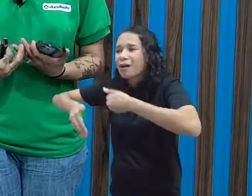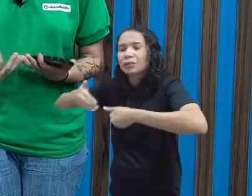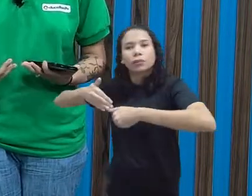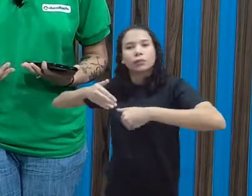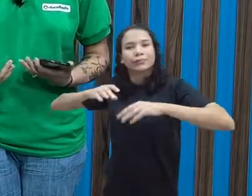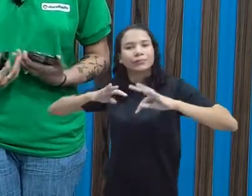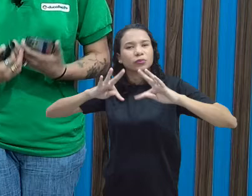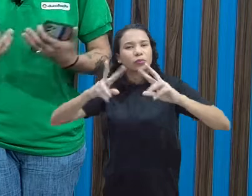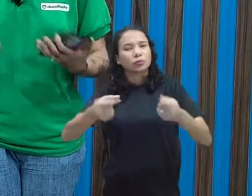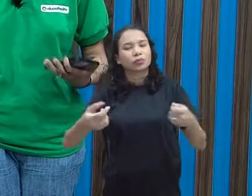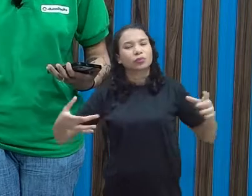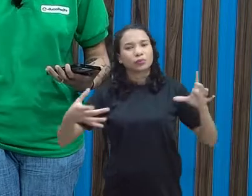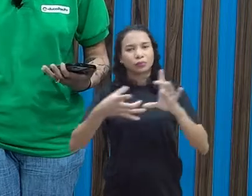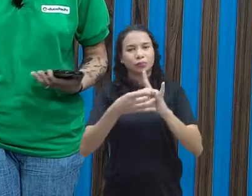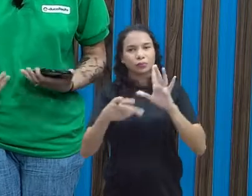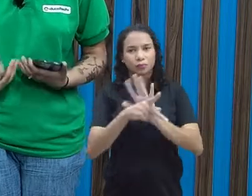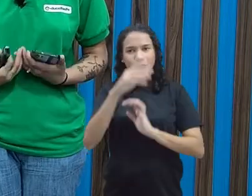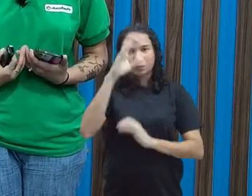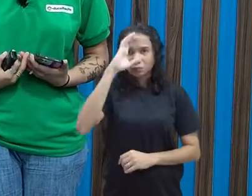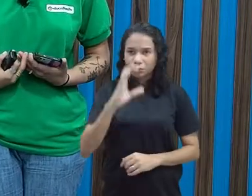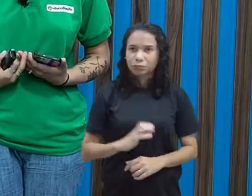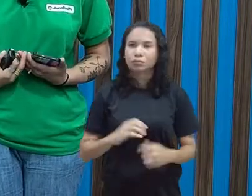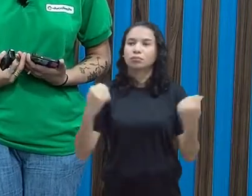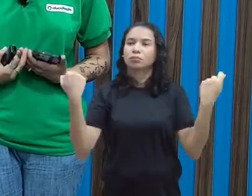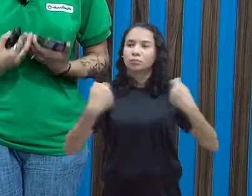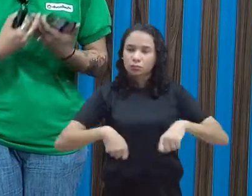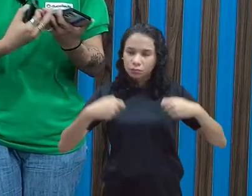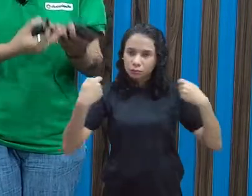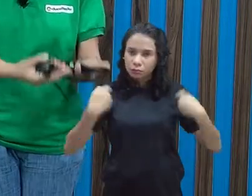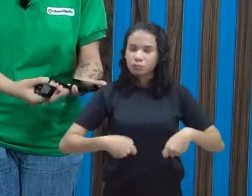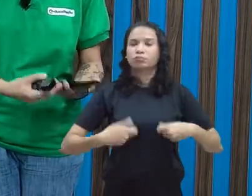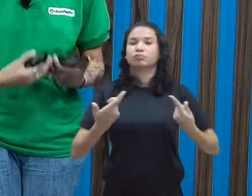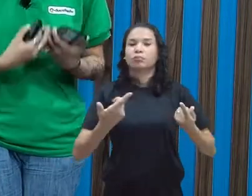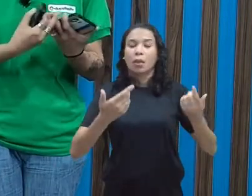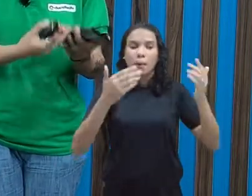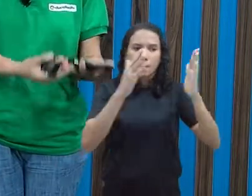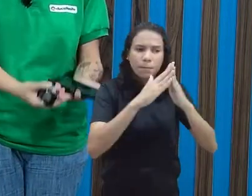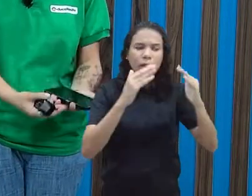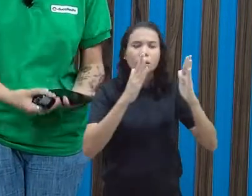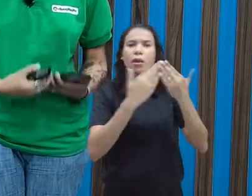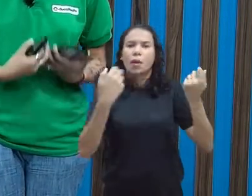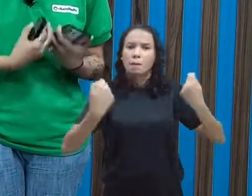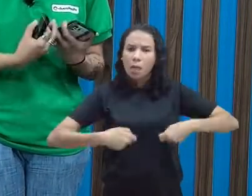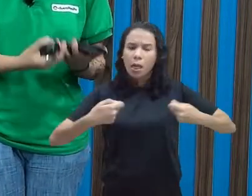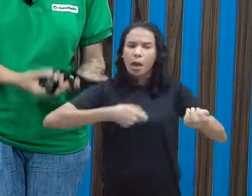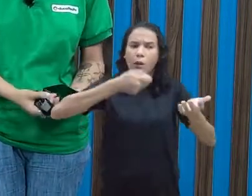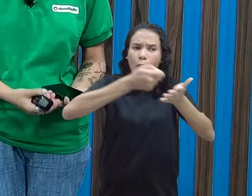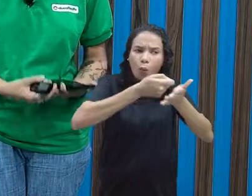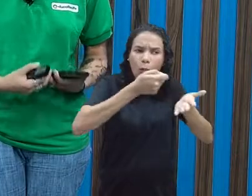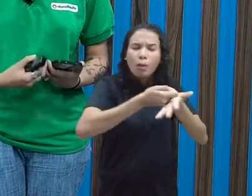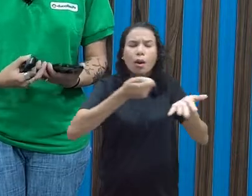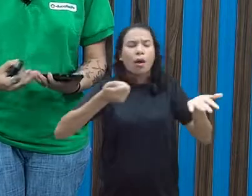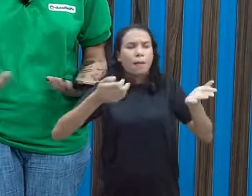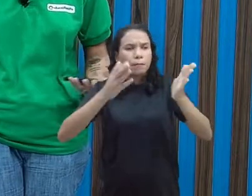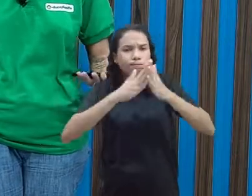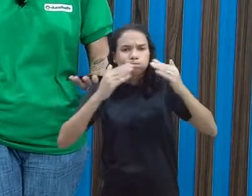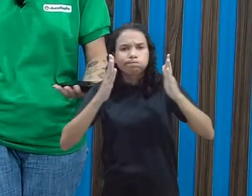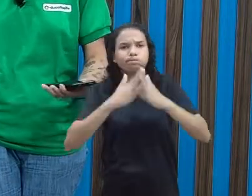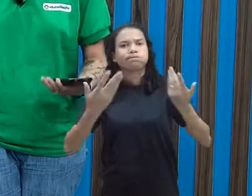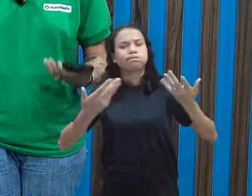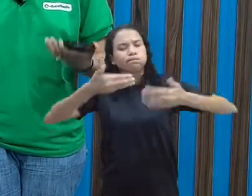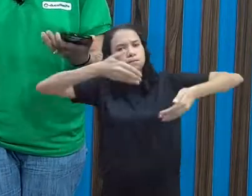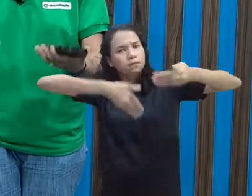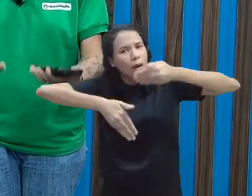faz parte aí da cidadania. A gente precisa pedir, cobrar, participar, para